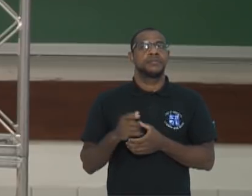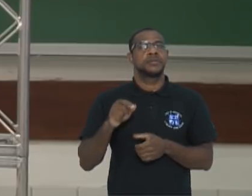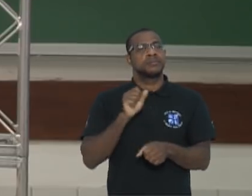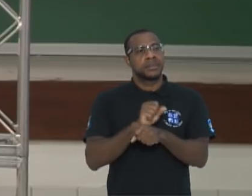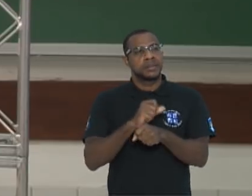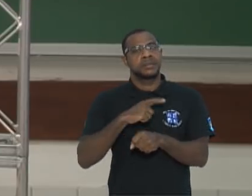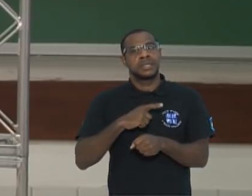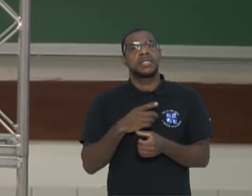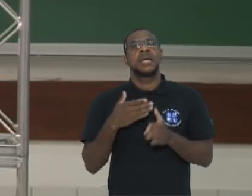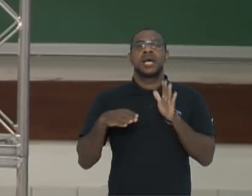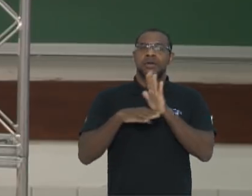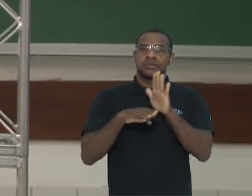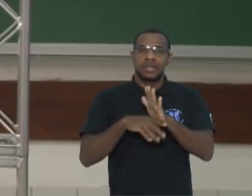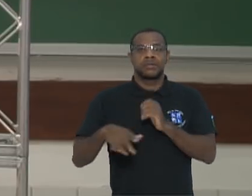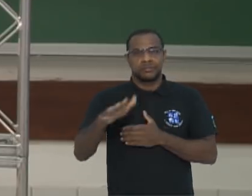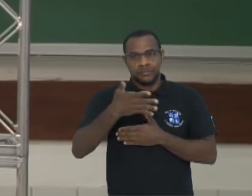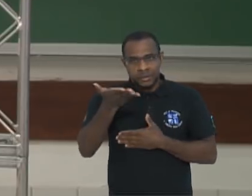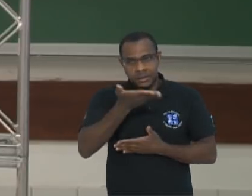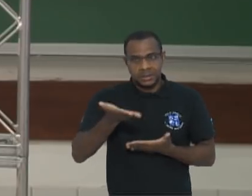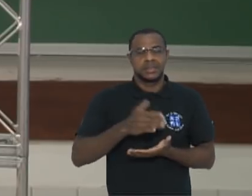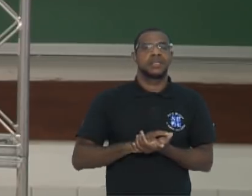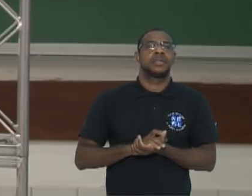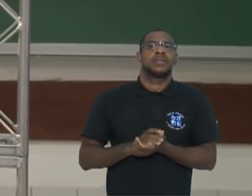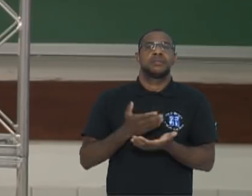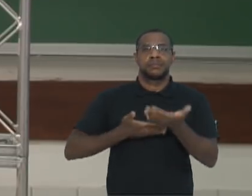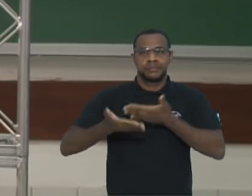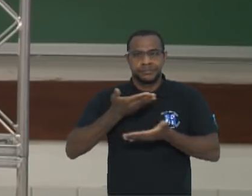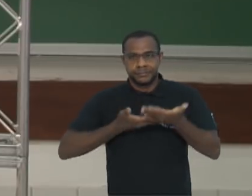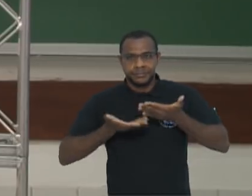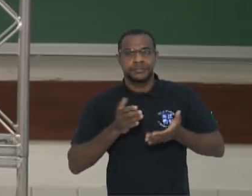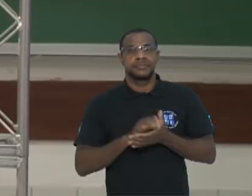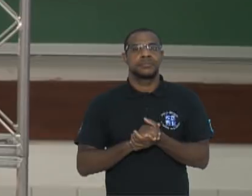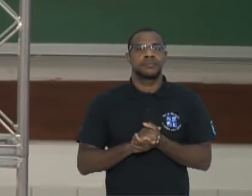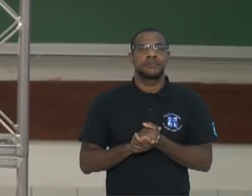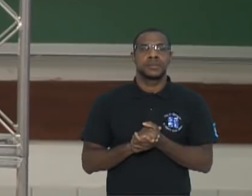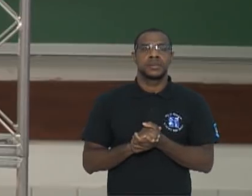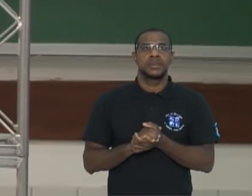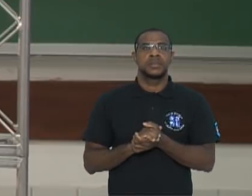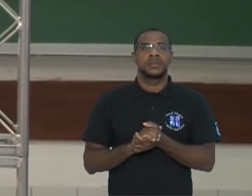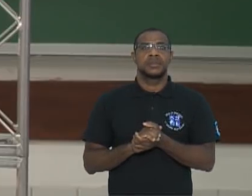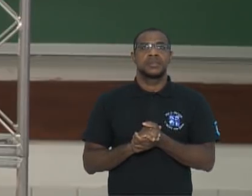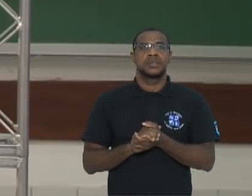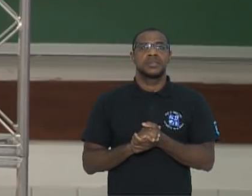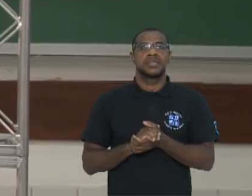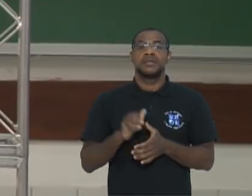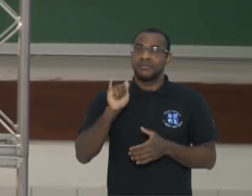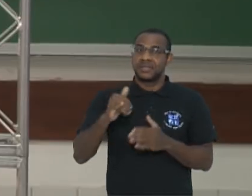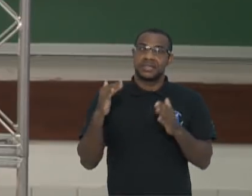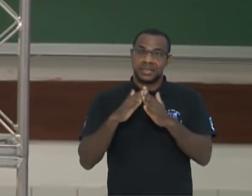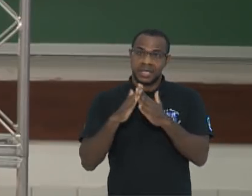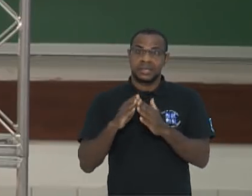ter contribuído aí com o aprendizado de vocês para aprofundar um pouquinho mais, né, e fiquem